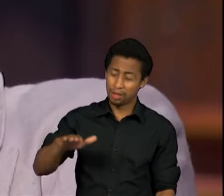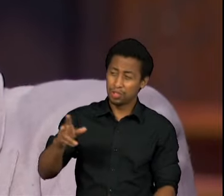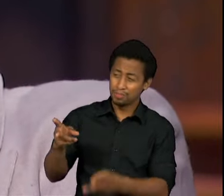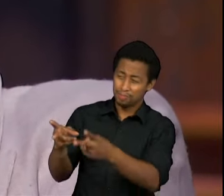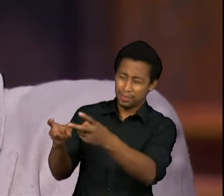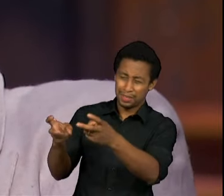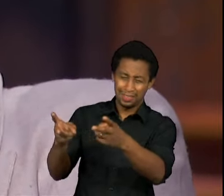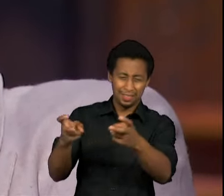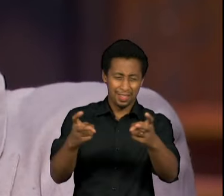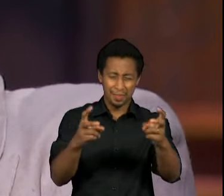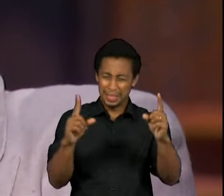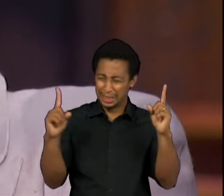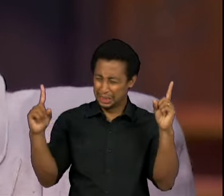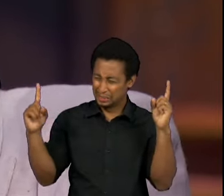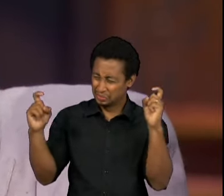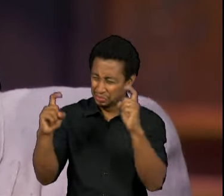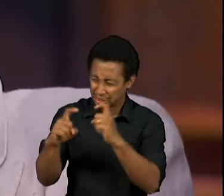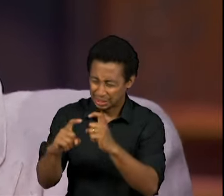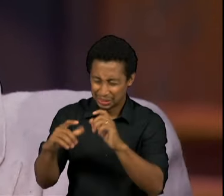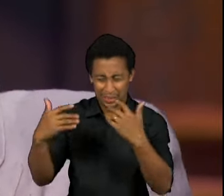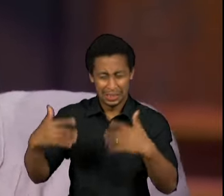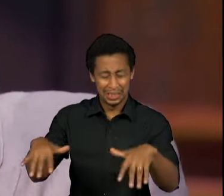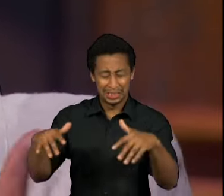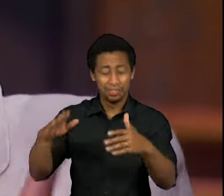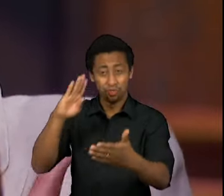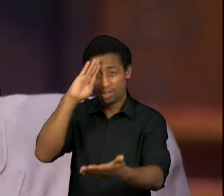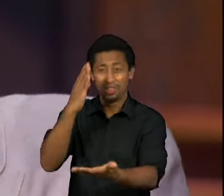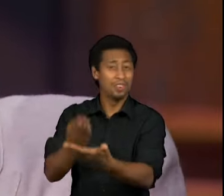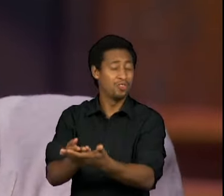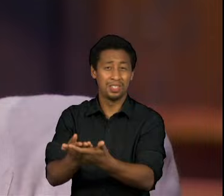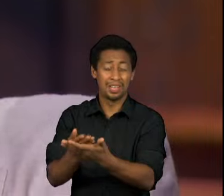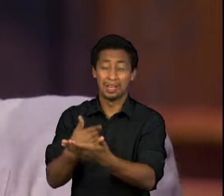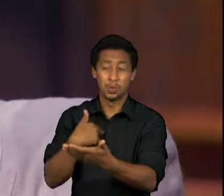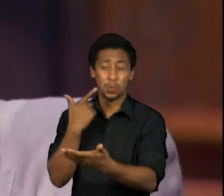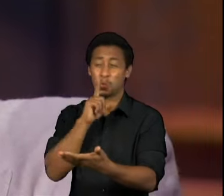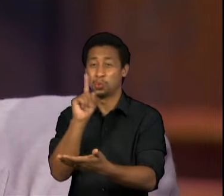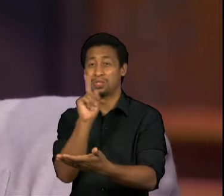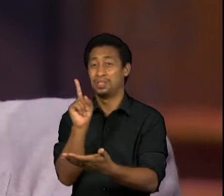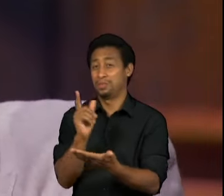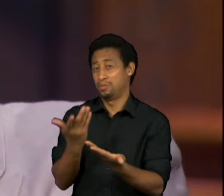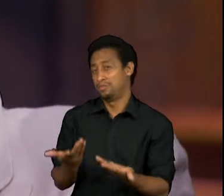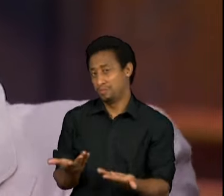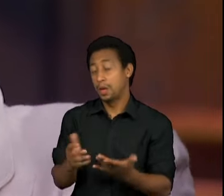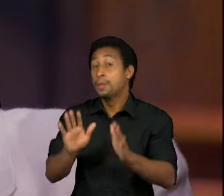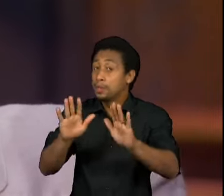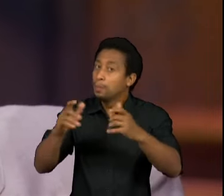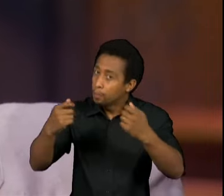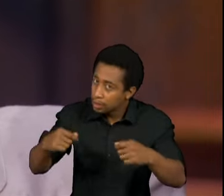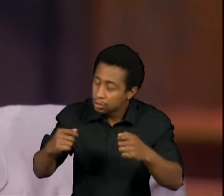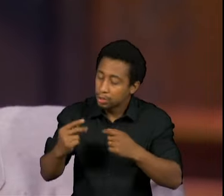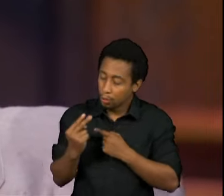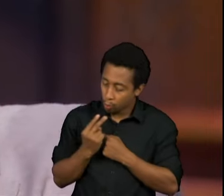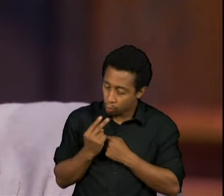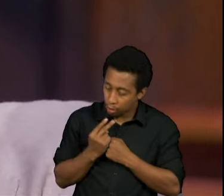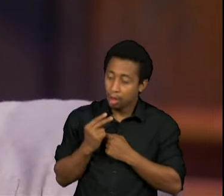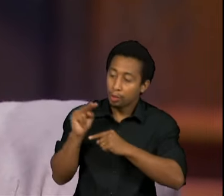eu acho que é Se permitir se encontrar no que essa vida mas com generosidade com a gente e com as outras